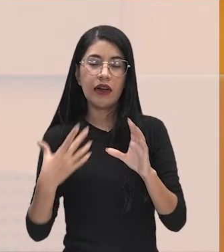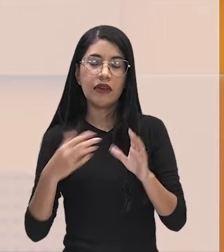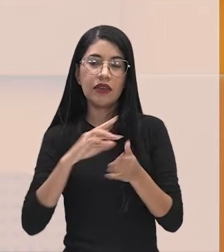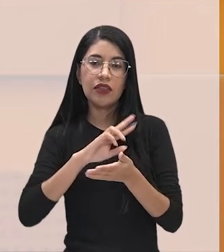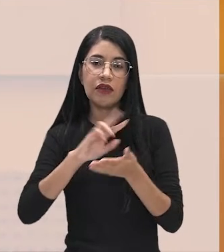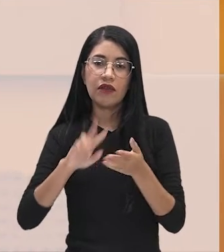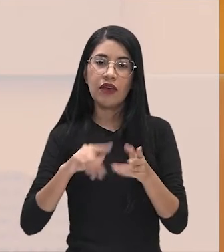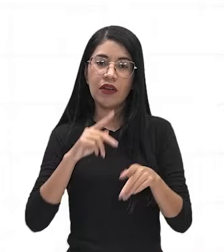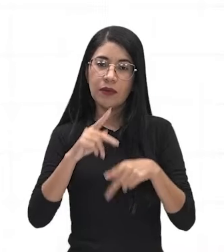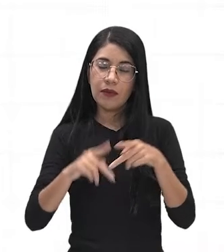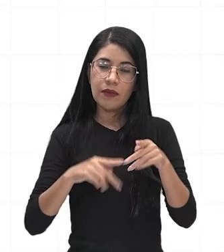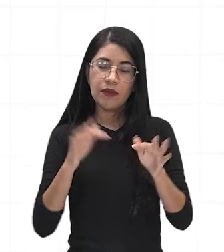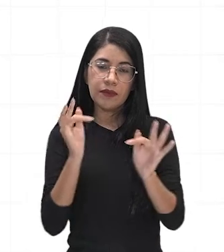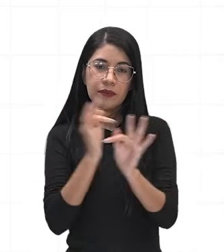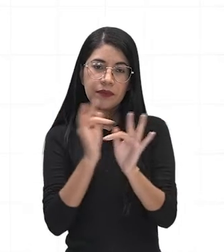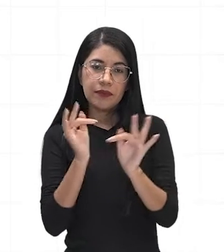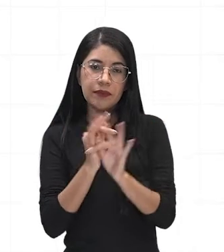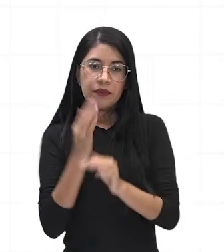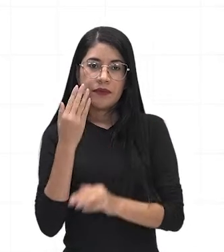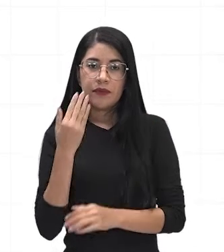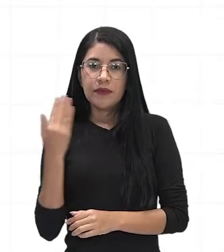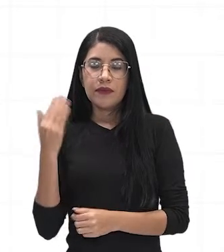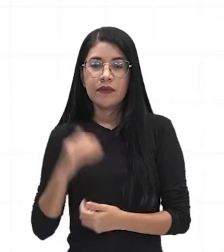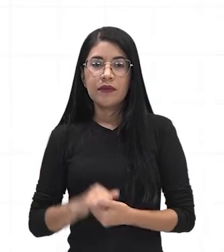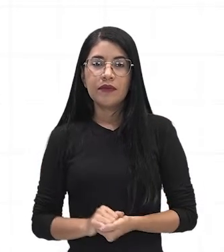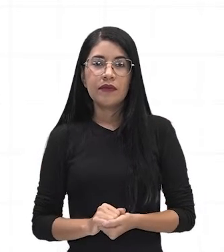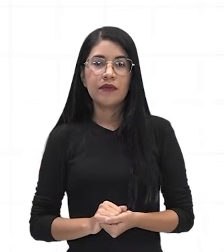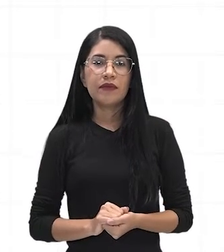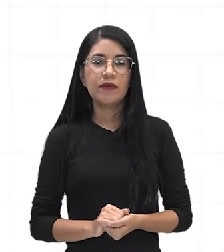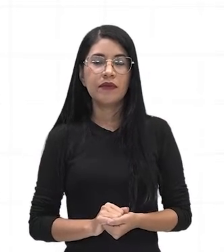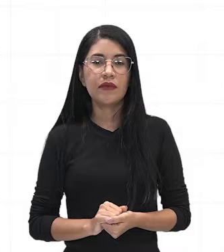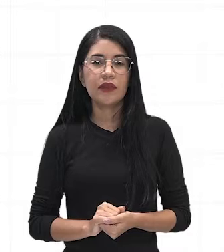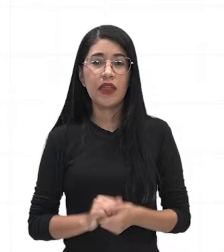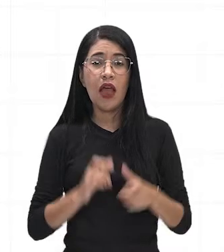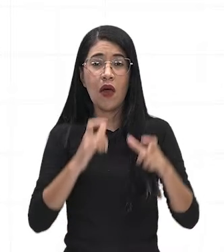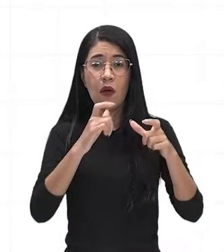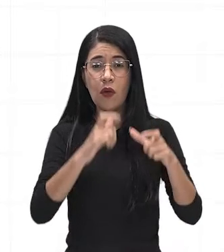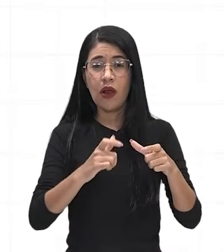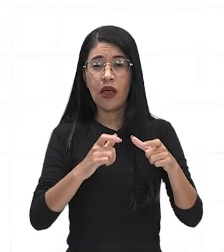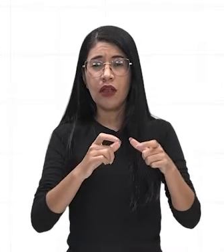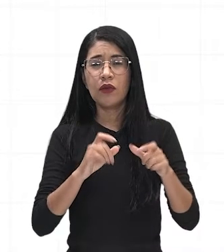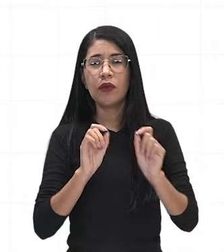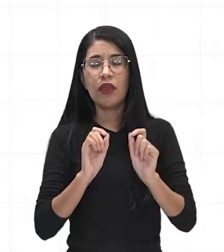desses povos fenícios. Acompanha ali comigo. Localização. Localizado onde